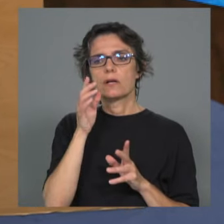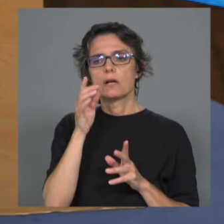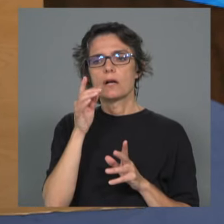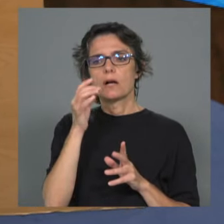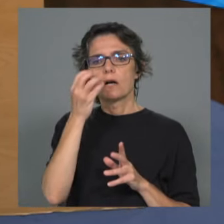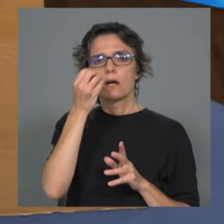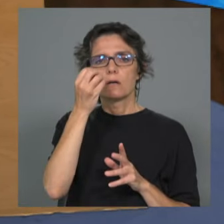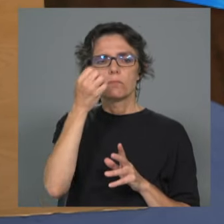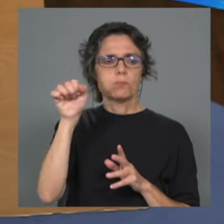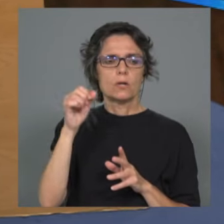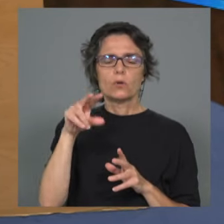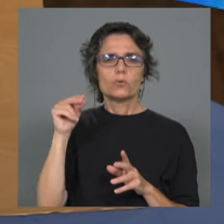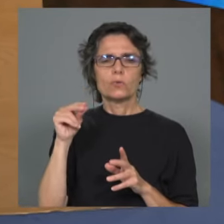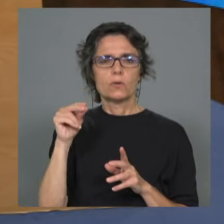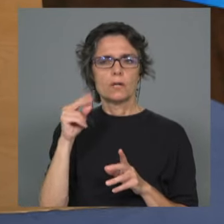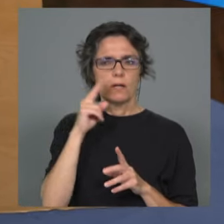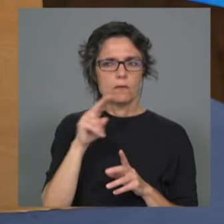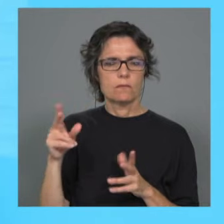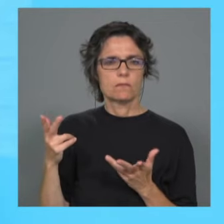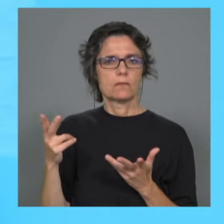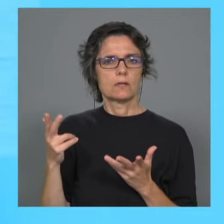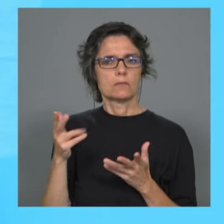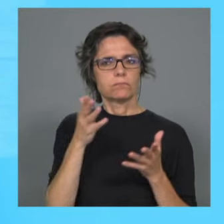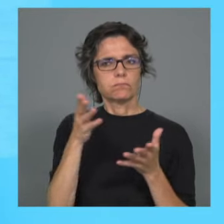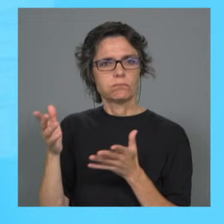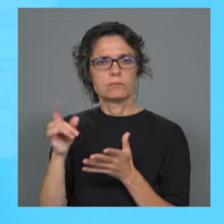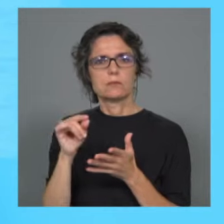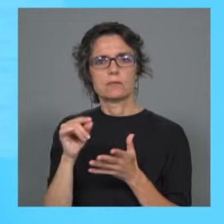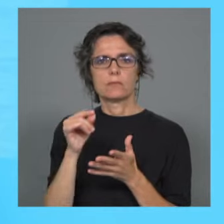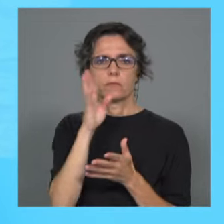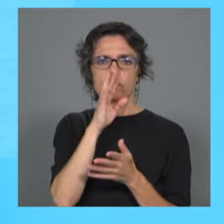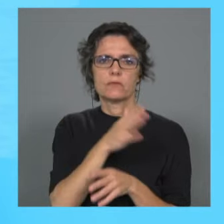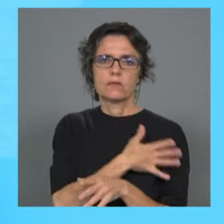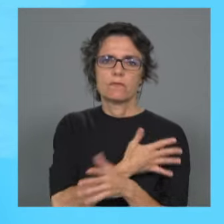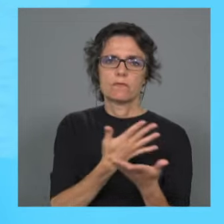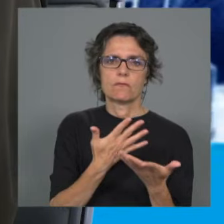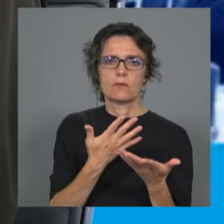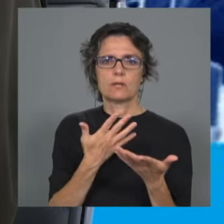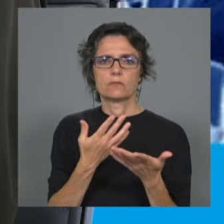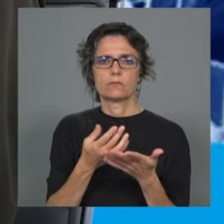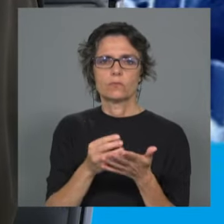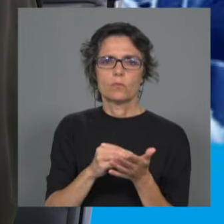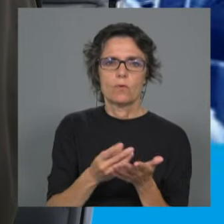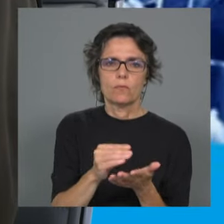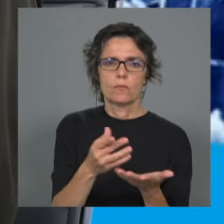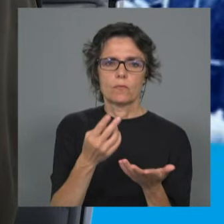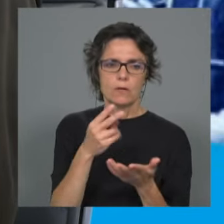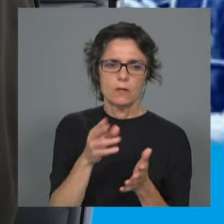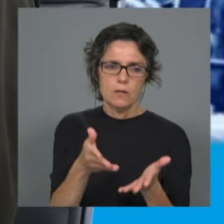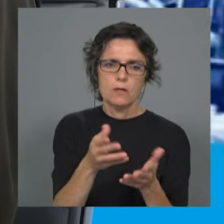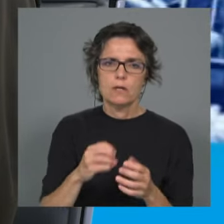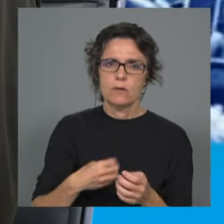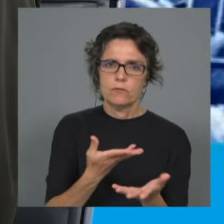particular, não direi preferência, mas atenção aos mais frágeis e aos mais pobres. Sim,